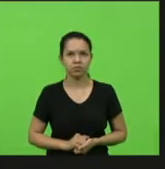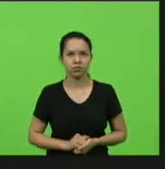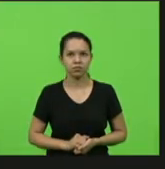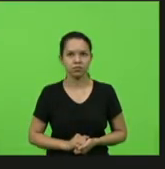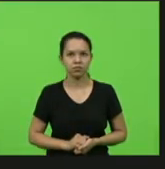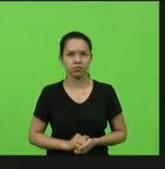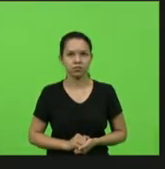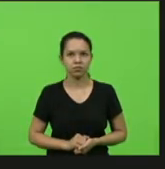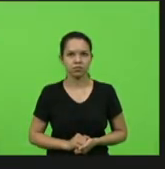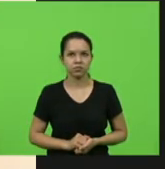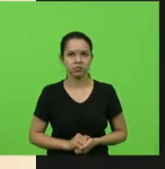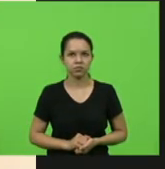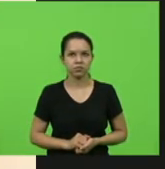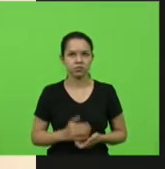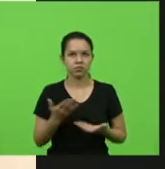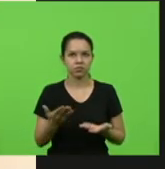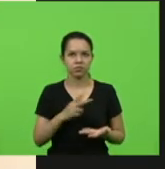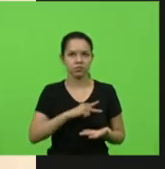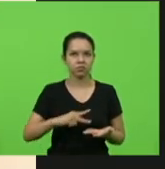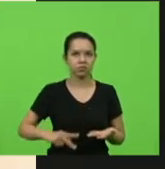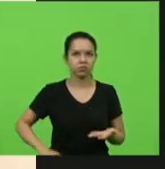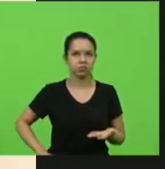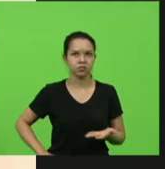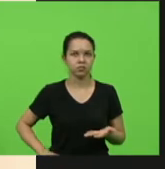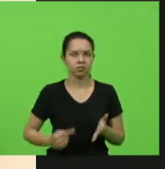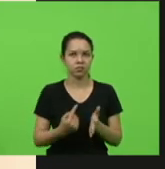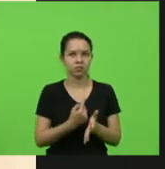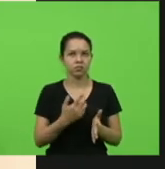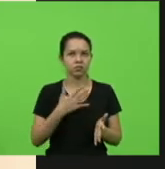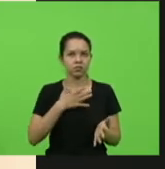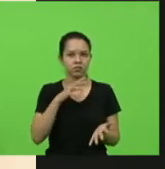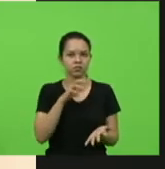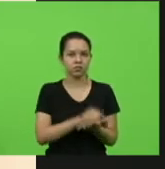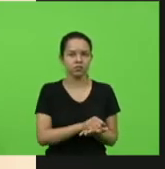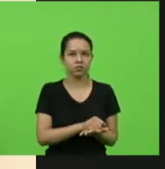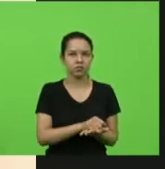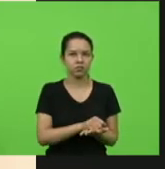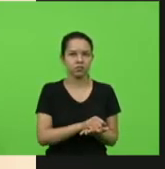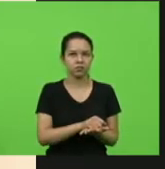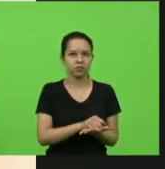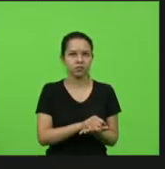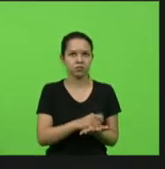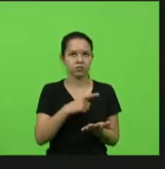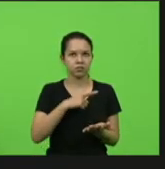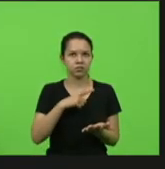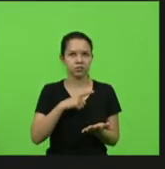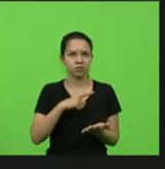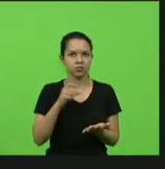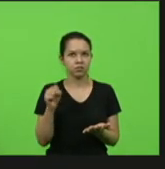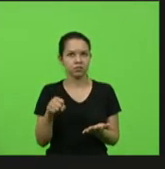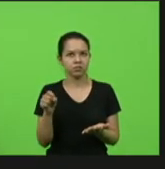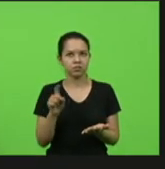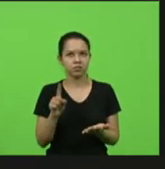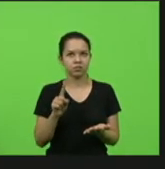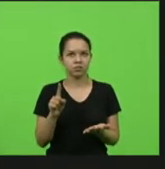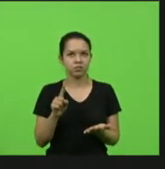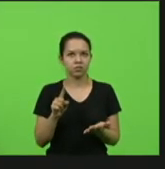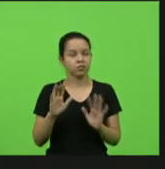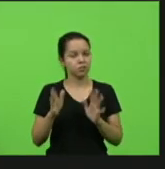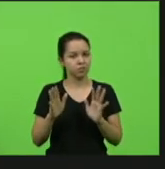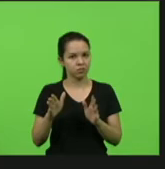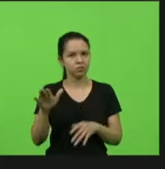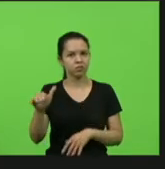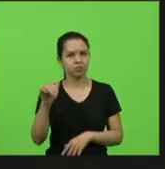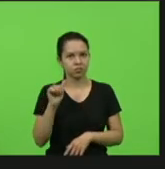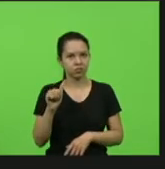senhor gostaria que Vossa Excelência me consultasse se a minha inscrição foi efetivada, senhor presidente. Já foi chamado para fazer